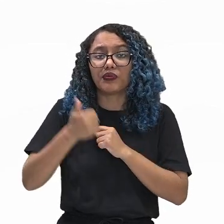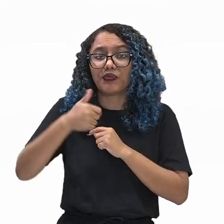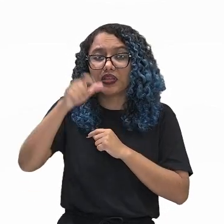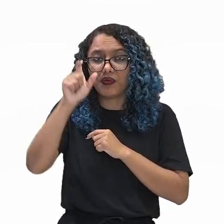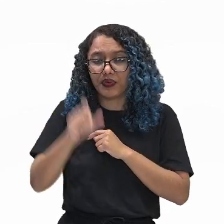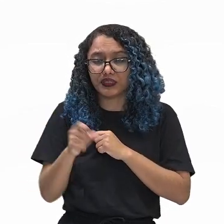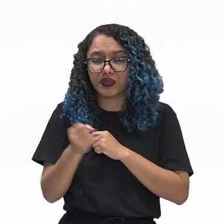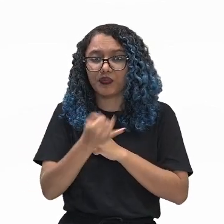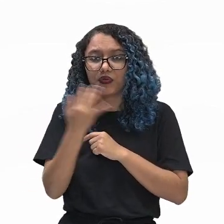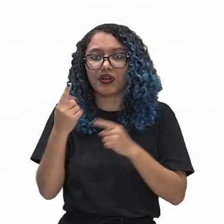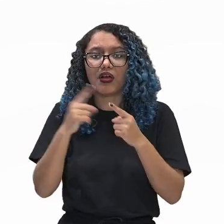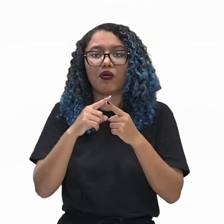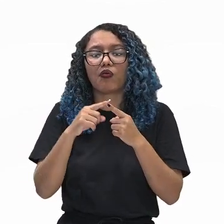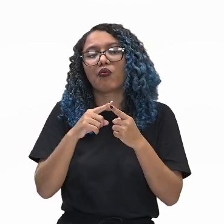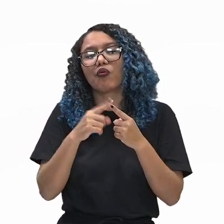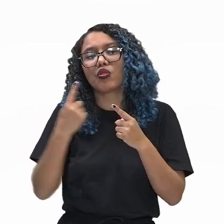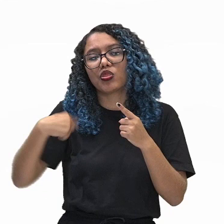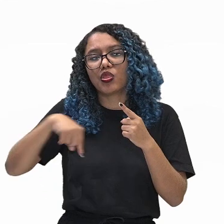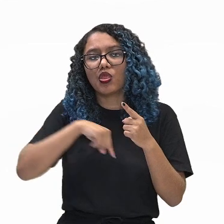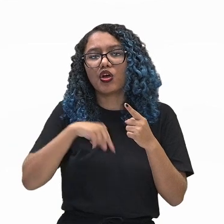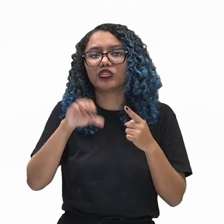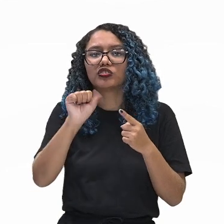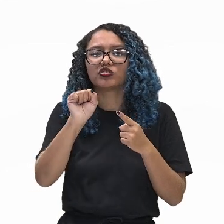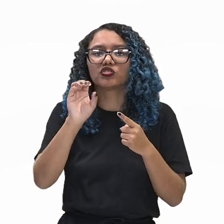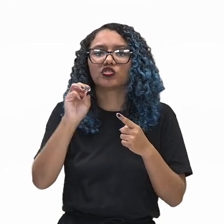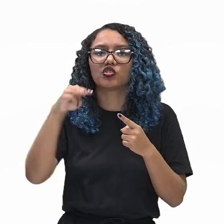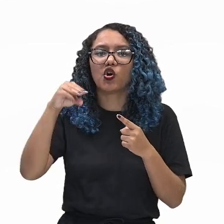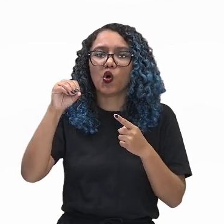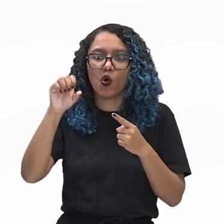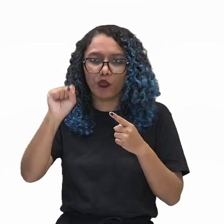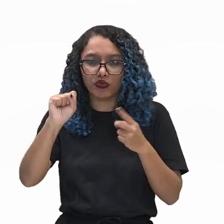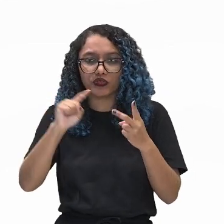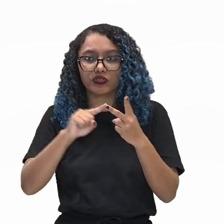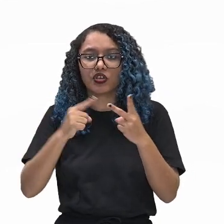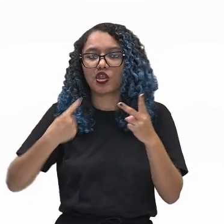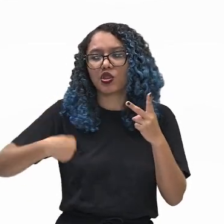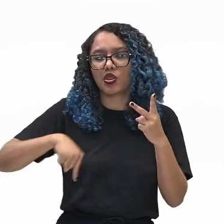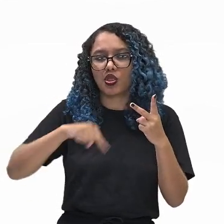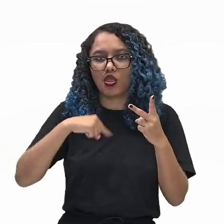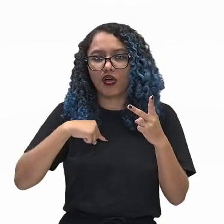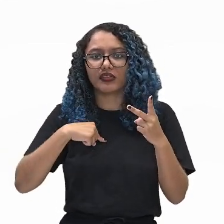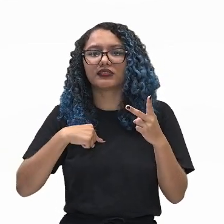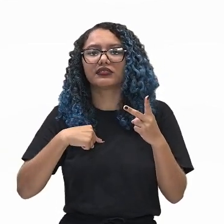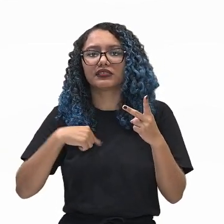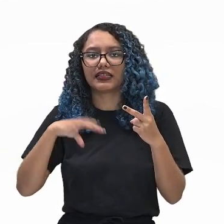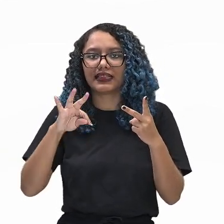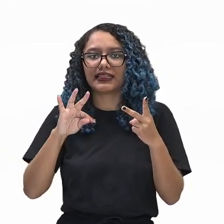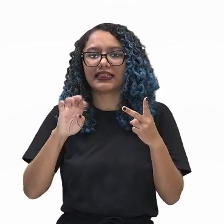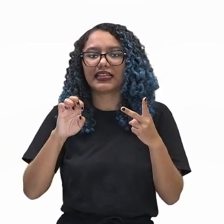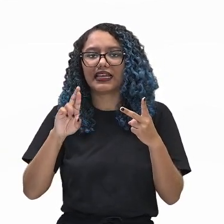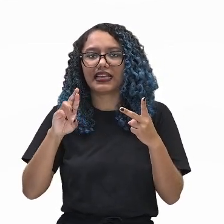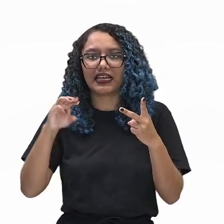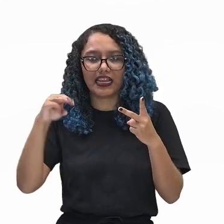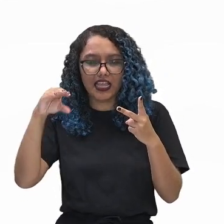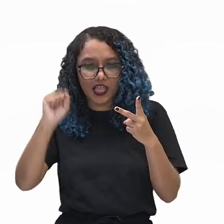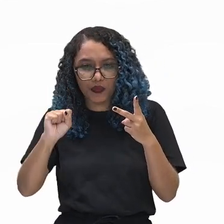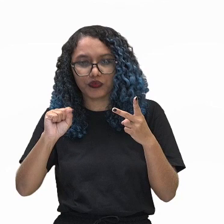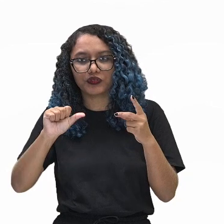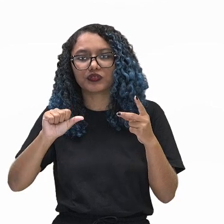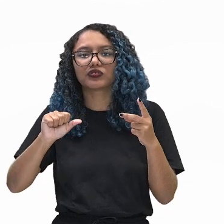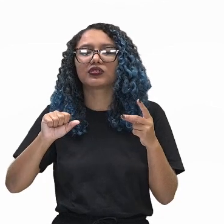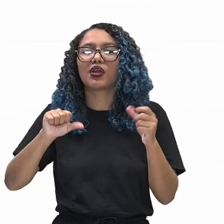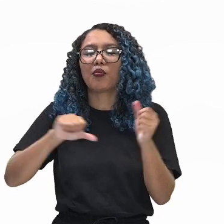Nós somos, nós teremos, que seria aí no caso futuro, e ele se torna termos por causa do